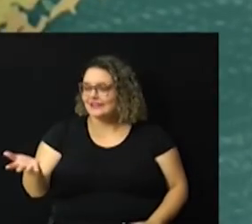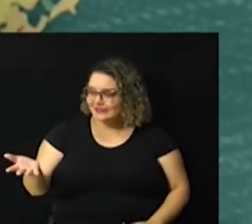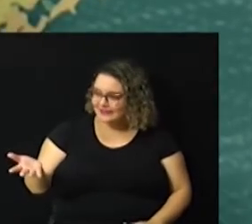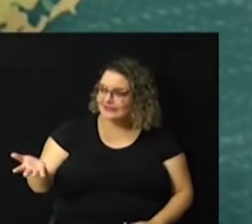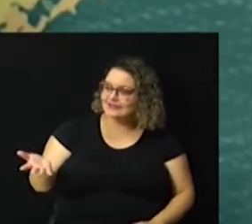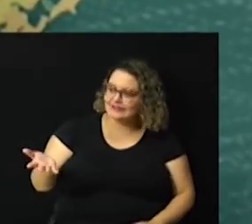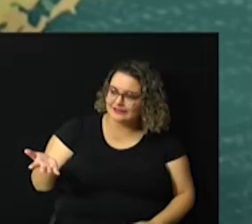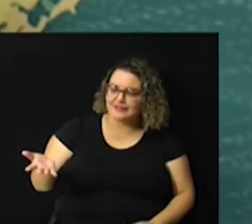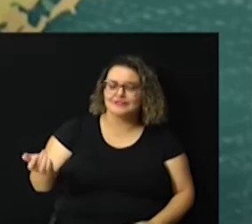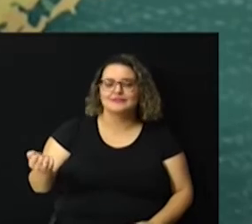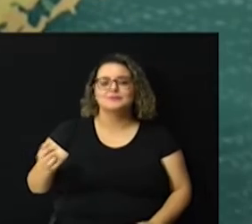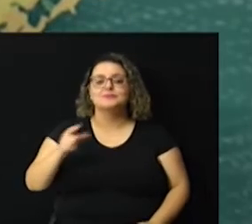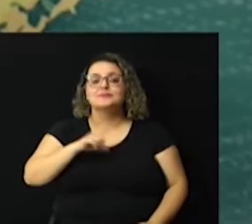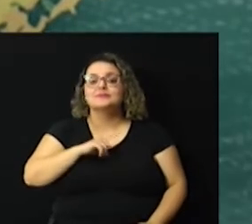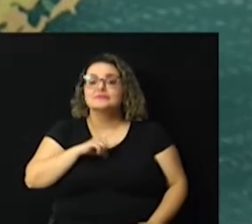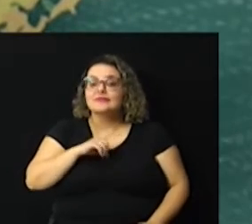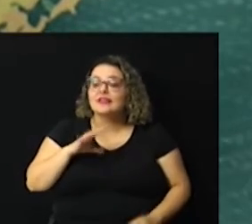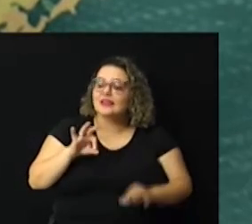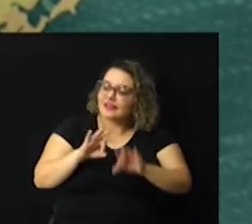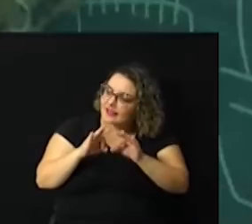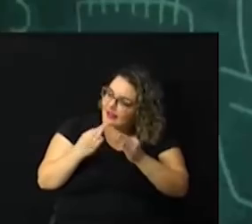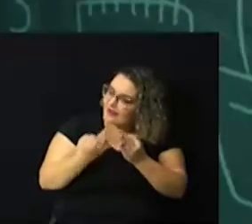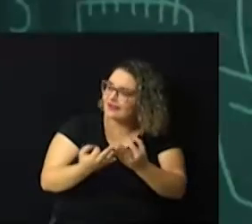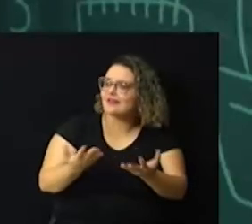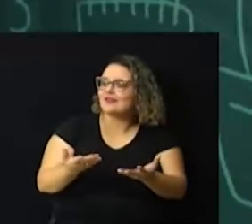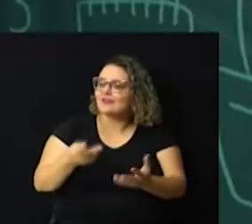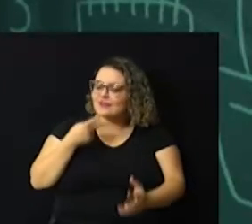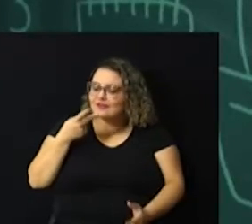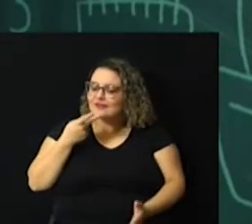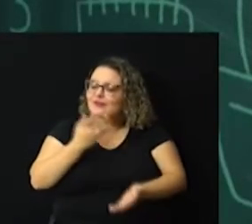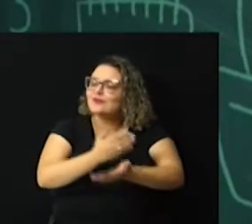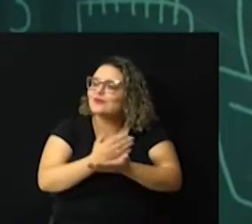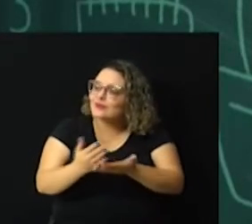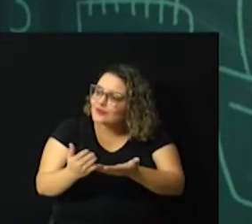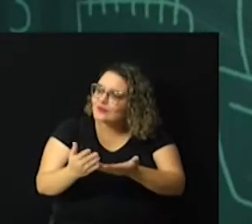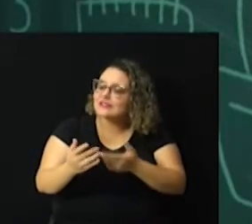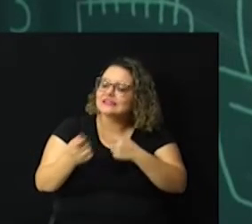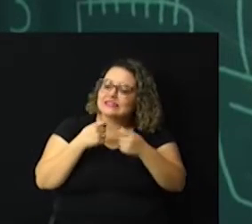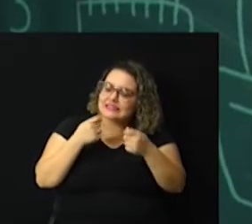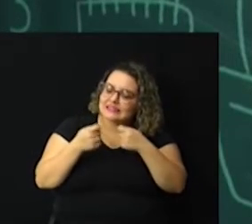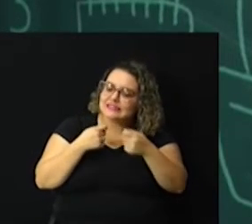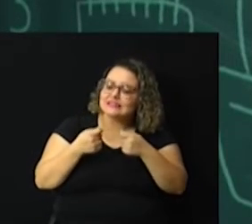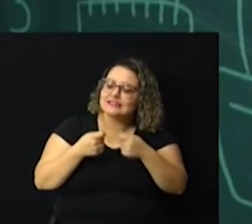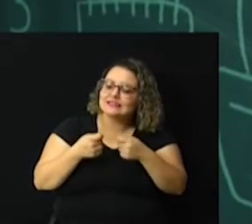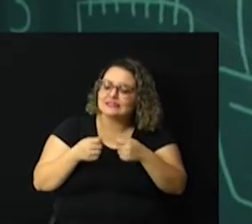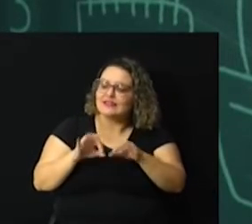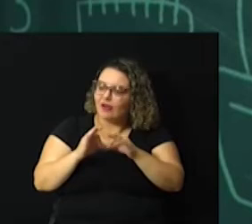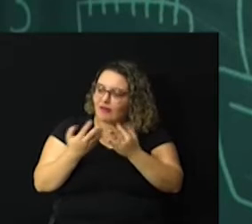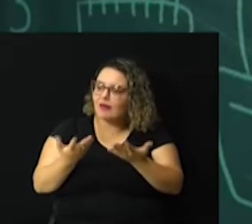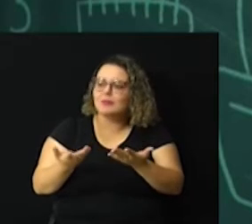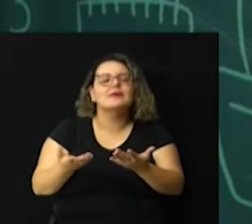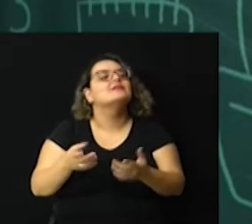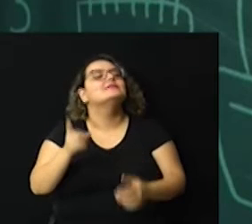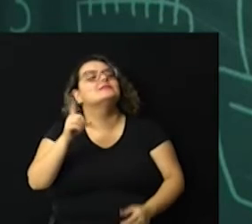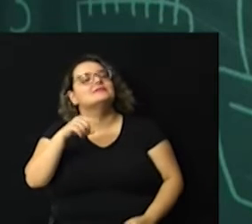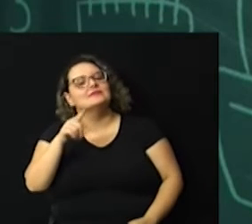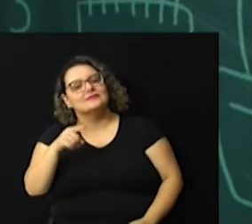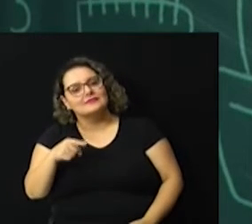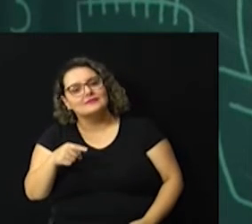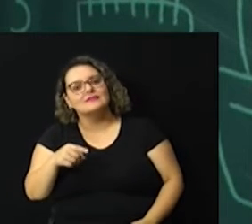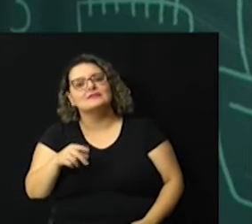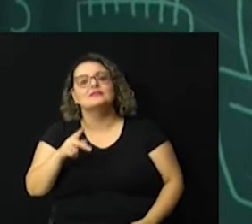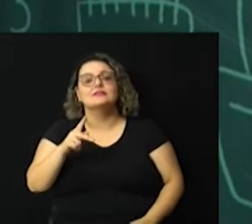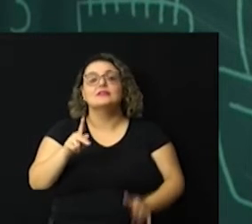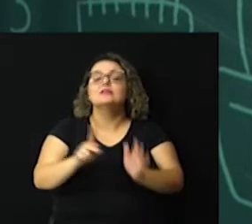E você também tem essa questão familiar que você contou no início para a gente da entrevista, né? Sim, total. E eu acho que são